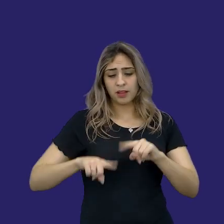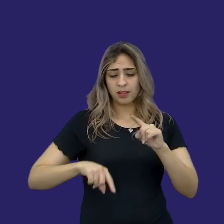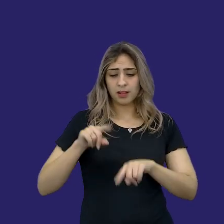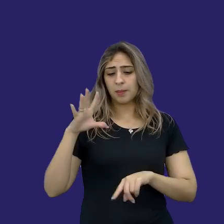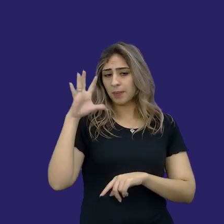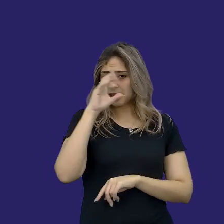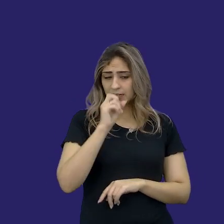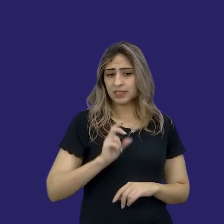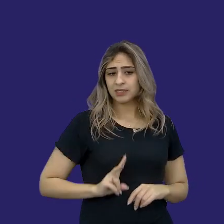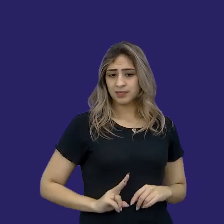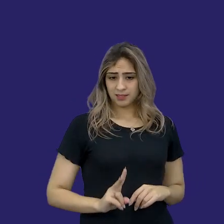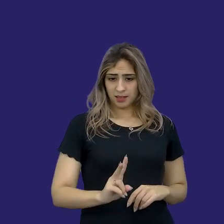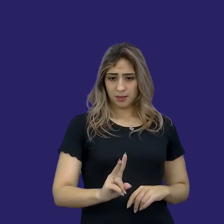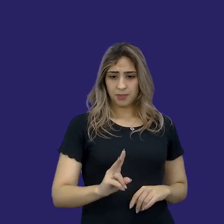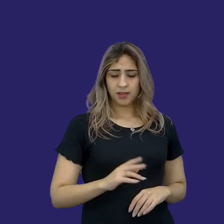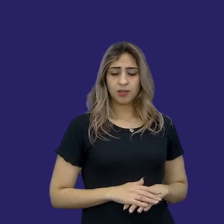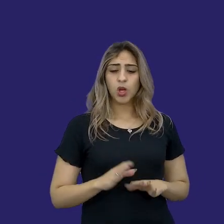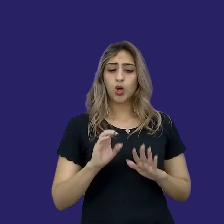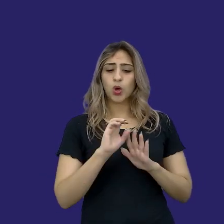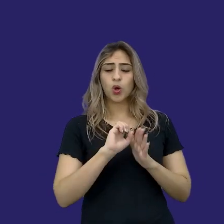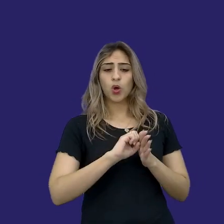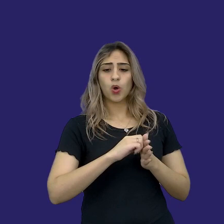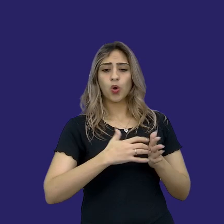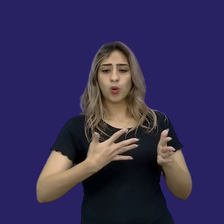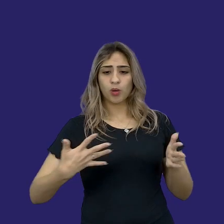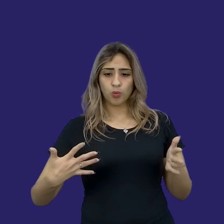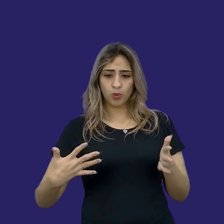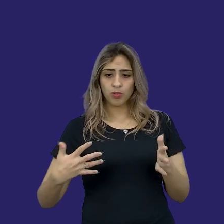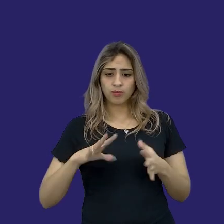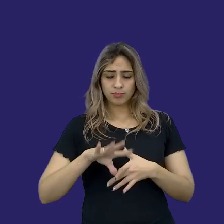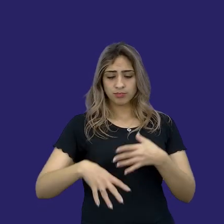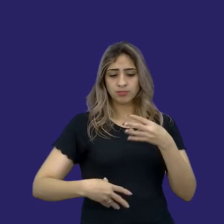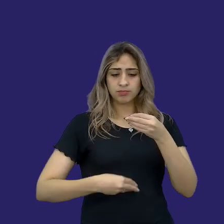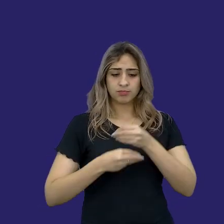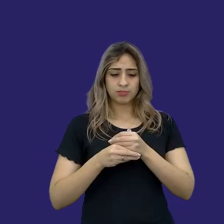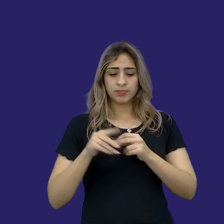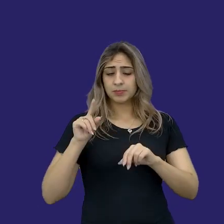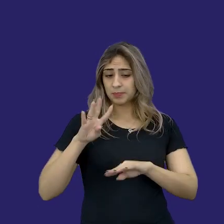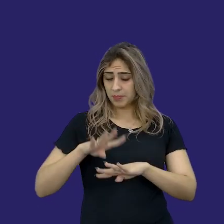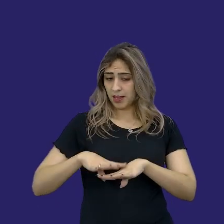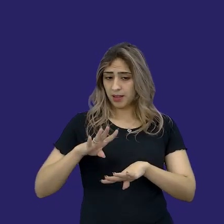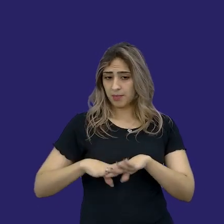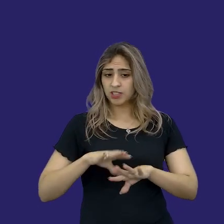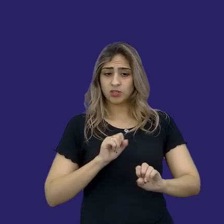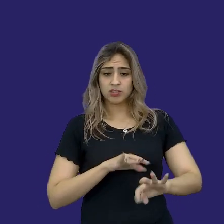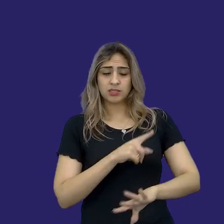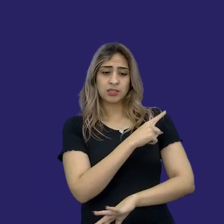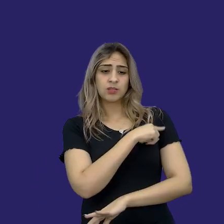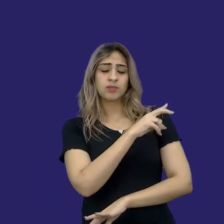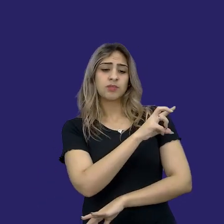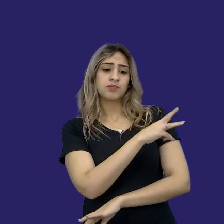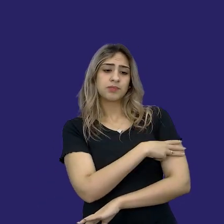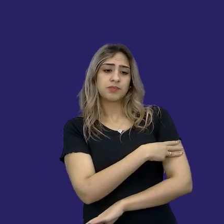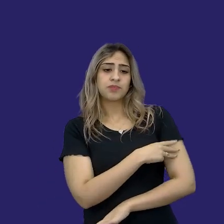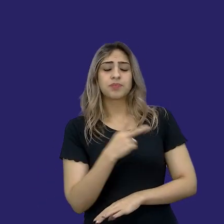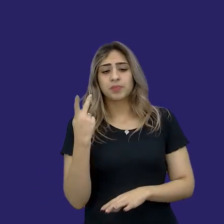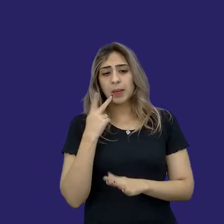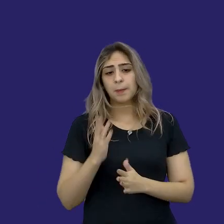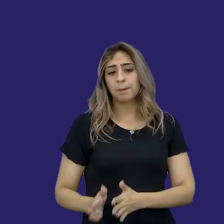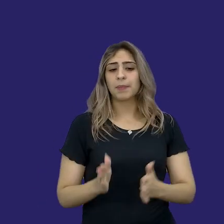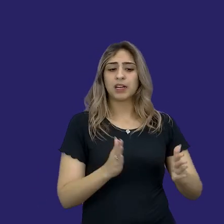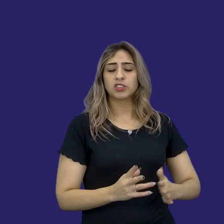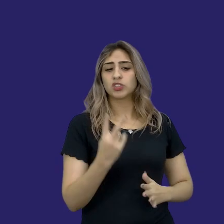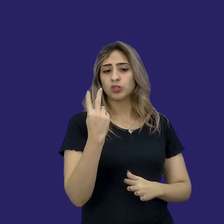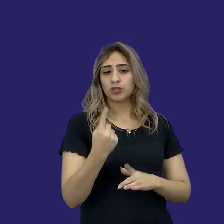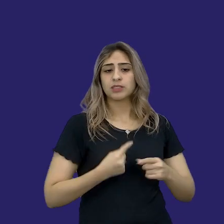do Aprender Sempre, o currículo, a componente curricular é matemática do ensino médio, e vamos para a parte